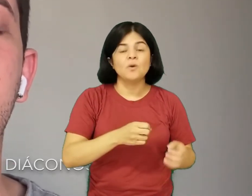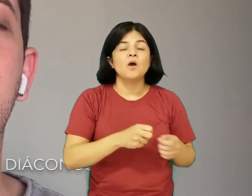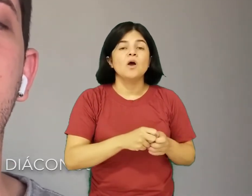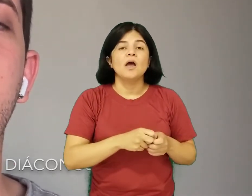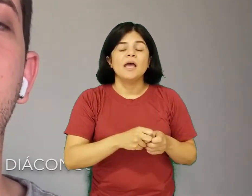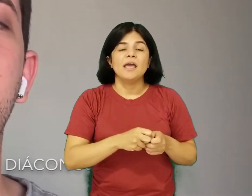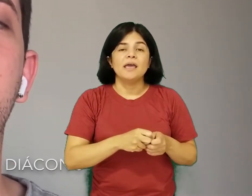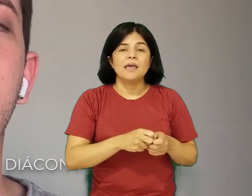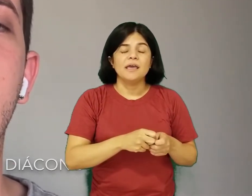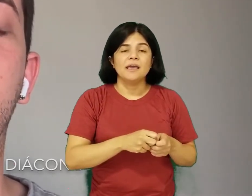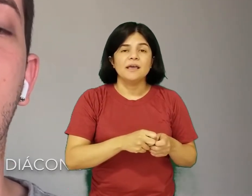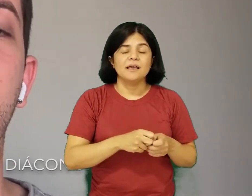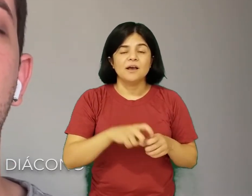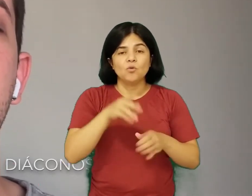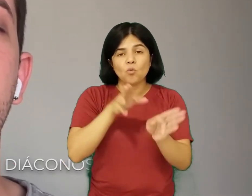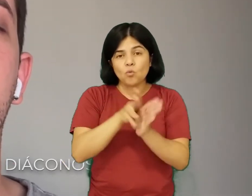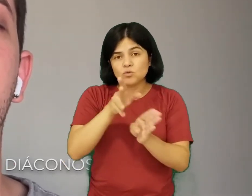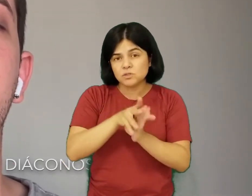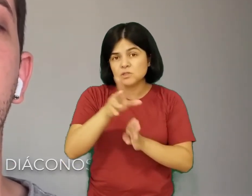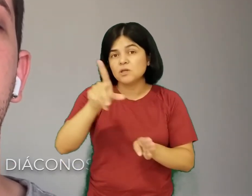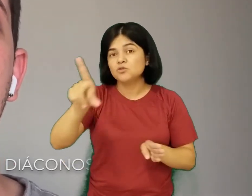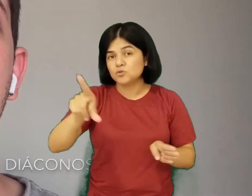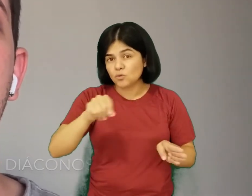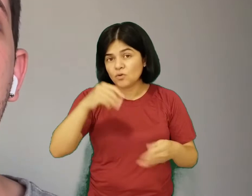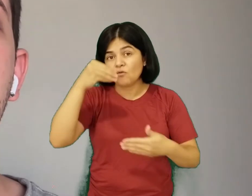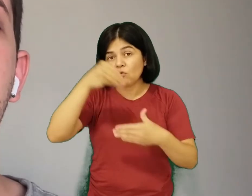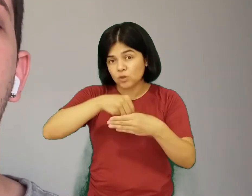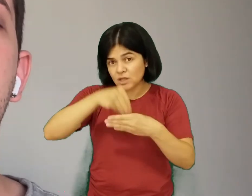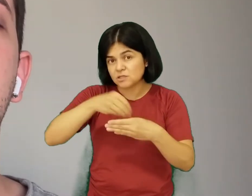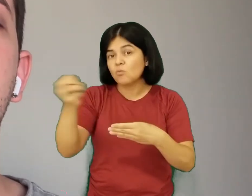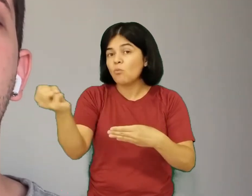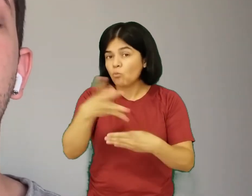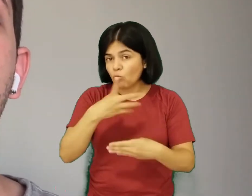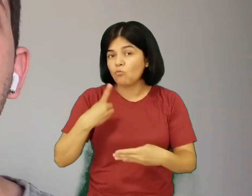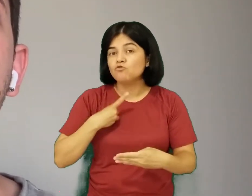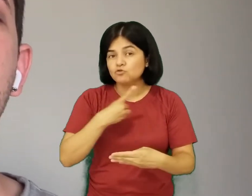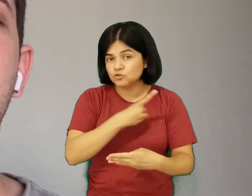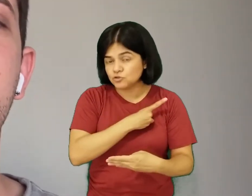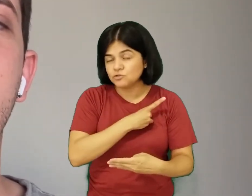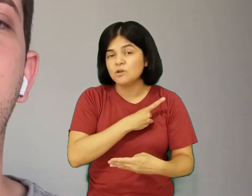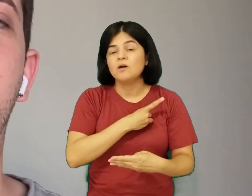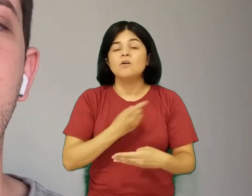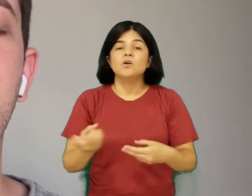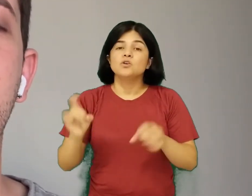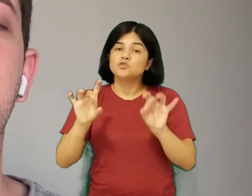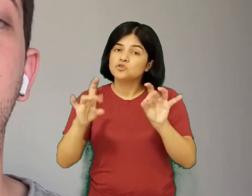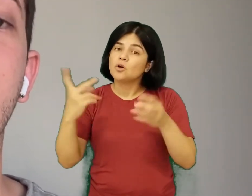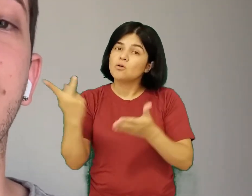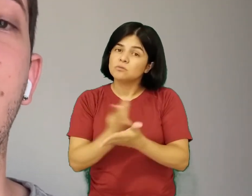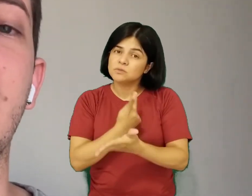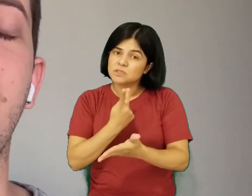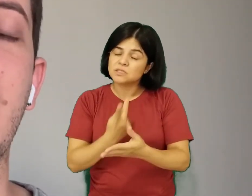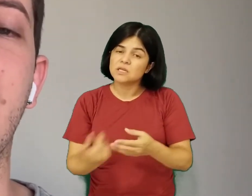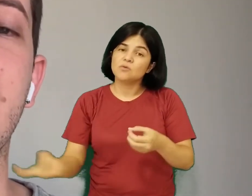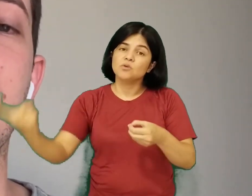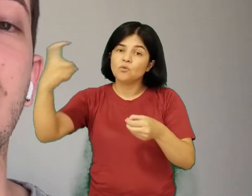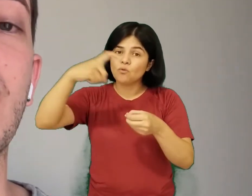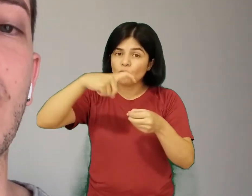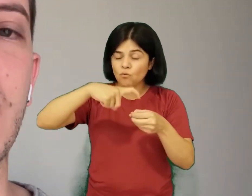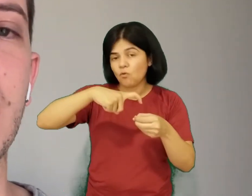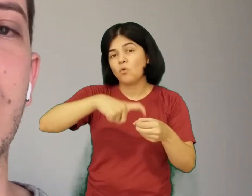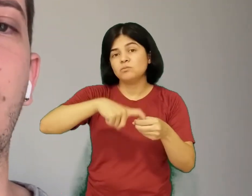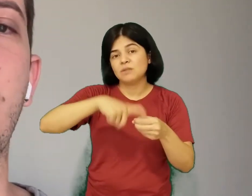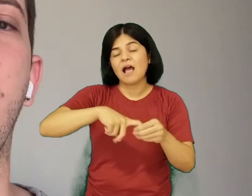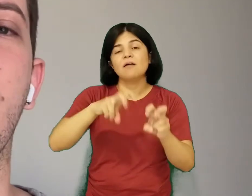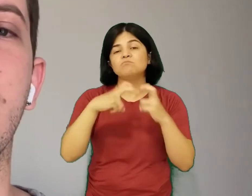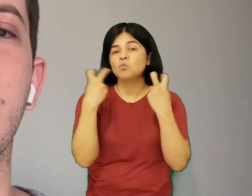Igreja decidiu que as votações só devem acontecer quando os cultos presenciais não tiverem mais as